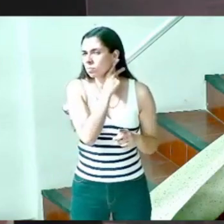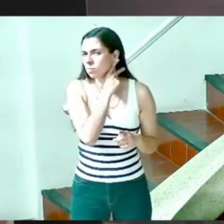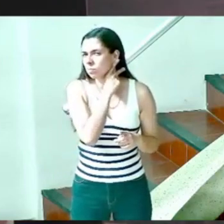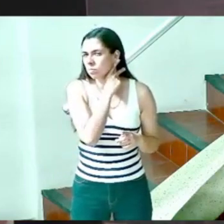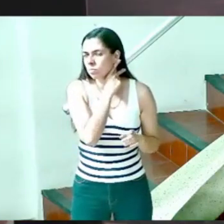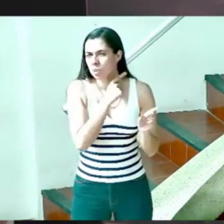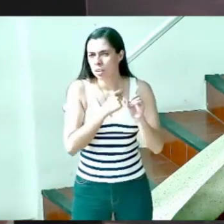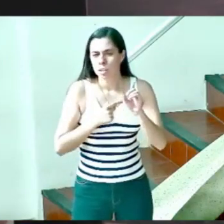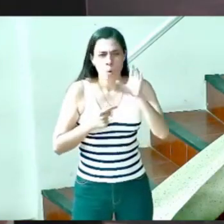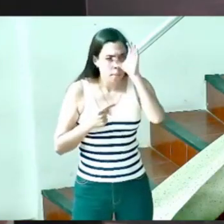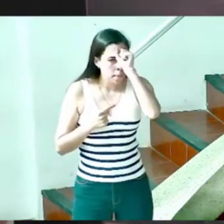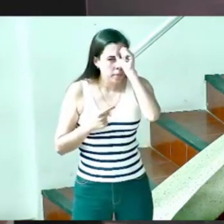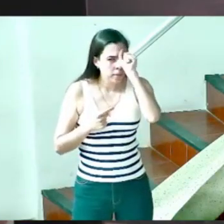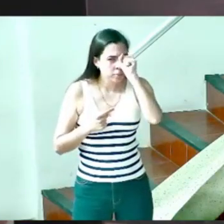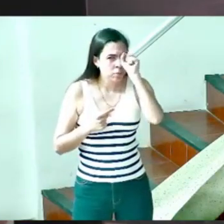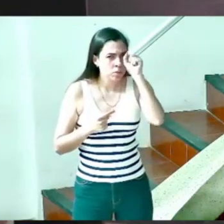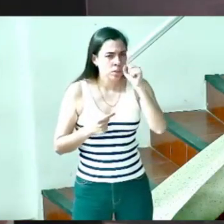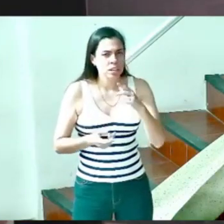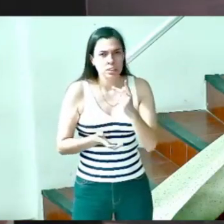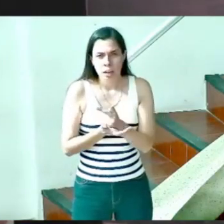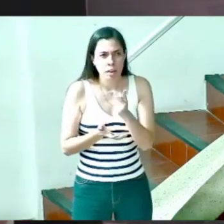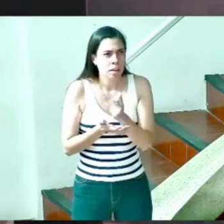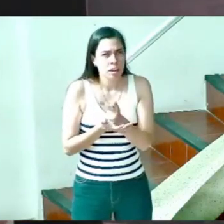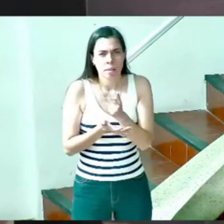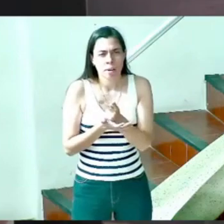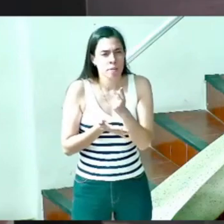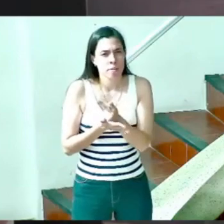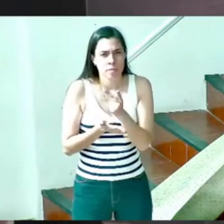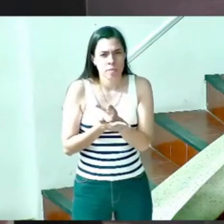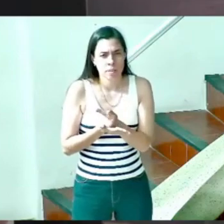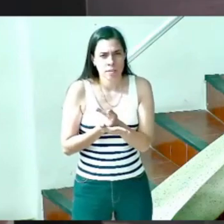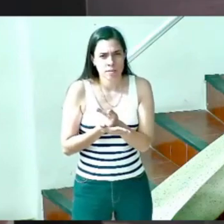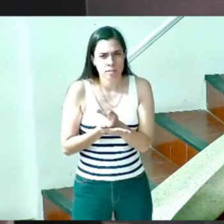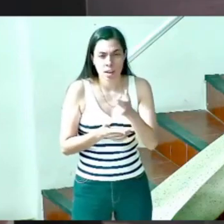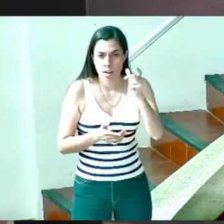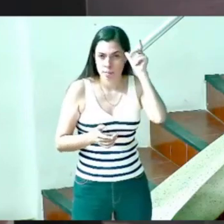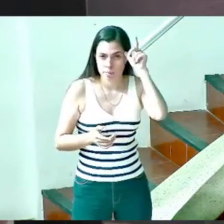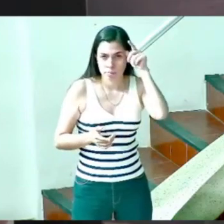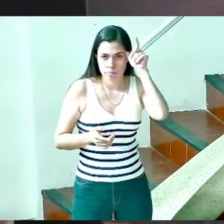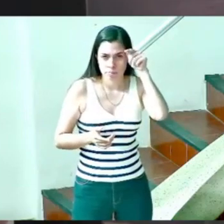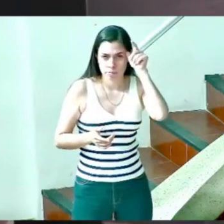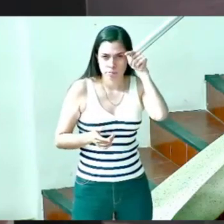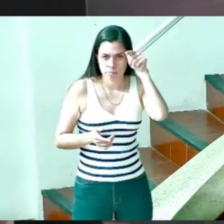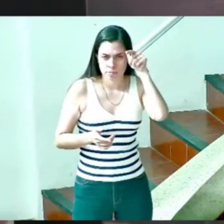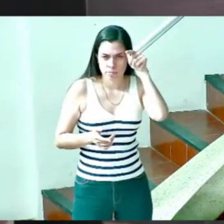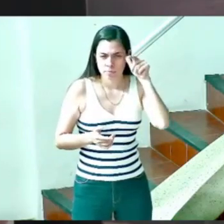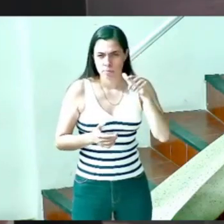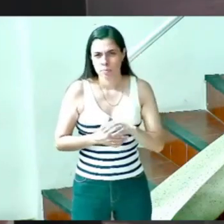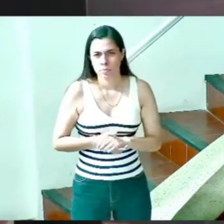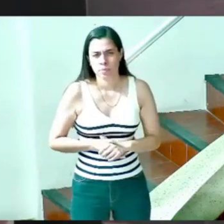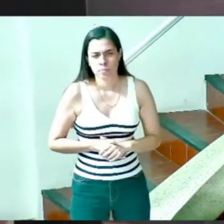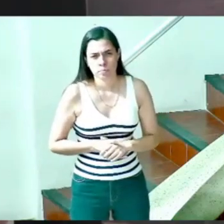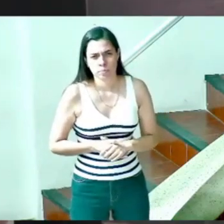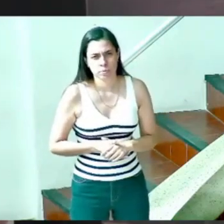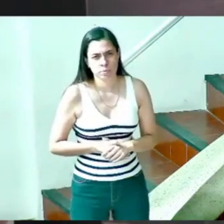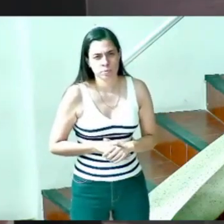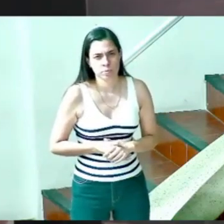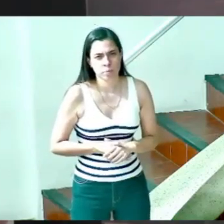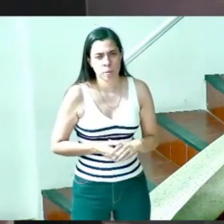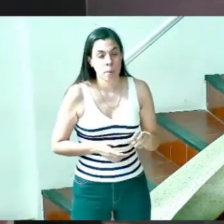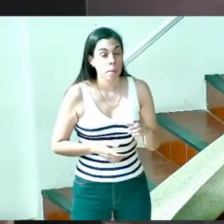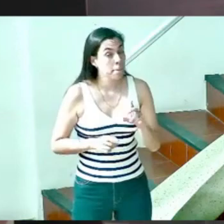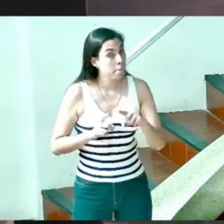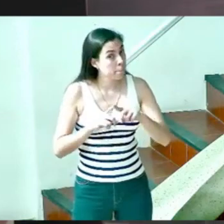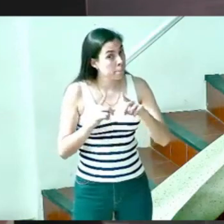reformados, nos esquecemos do terceiro inimigo, a saber, o diabo, da presença